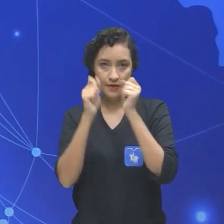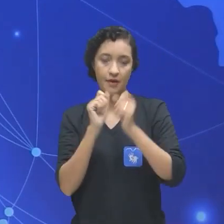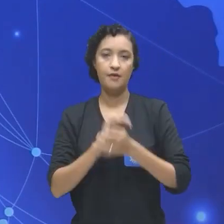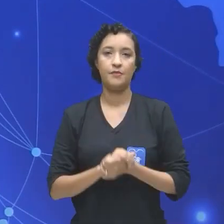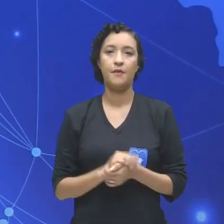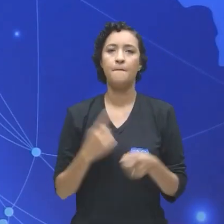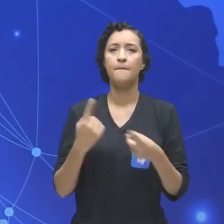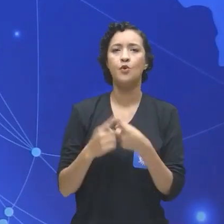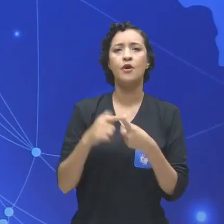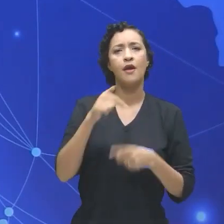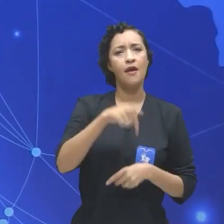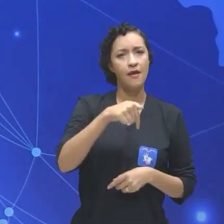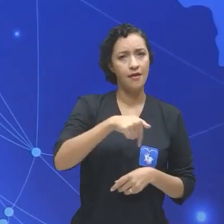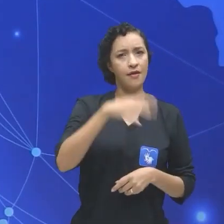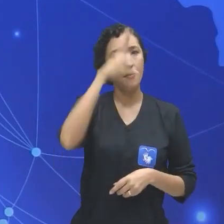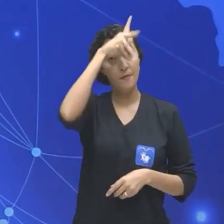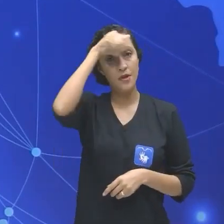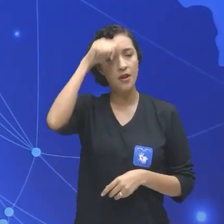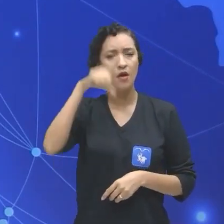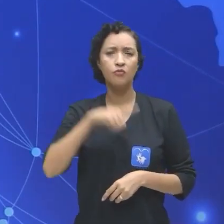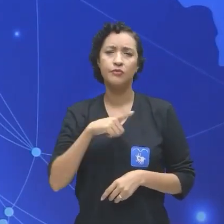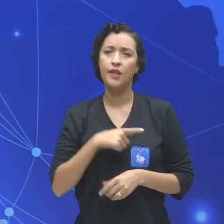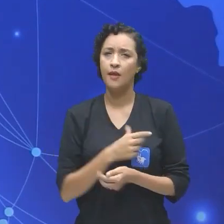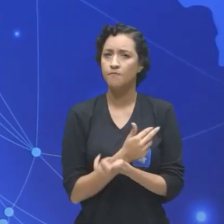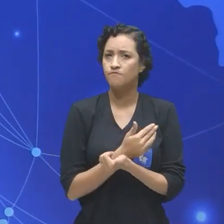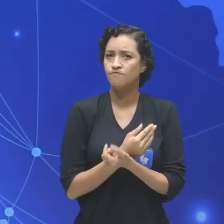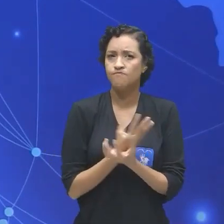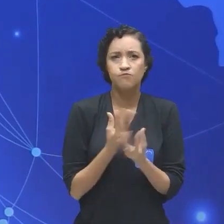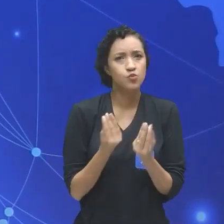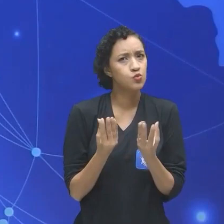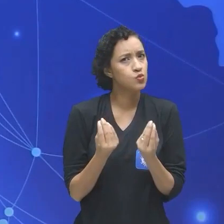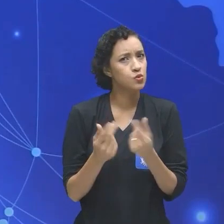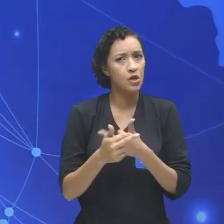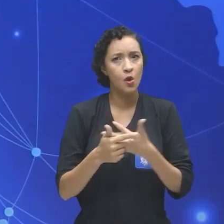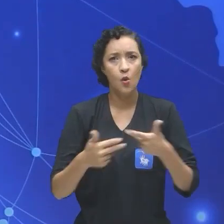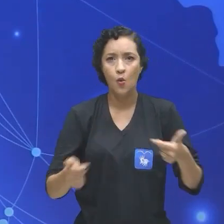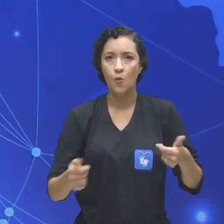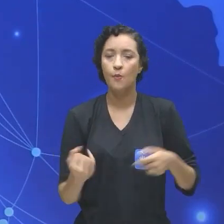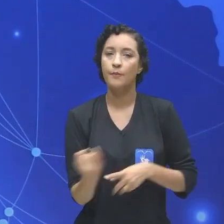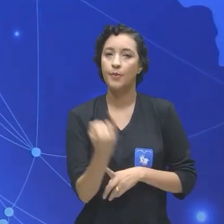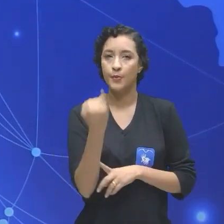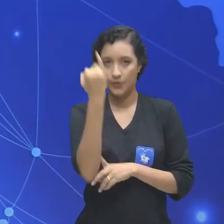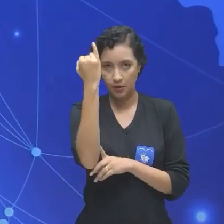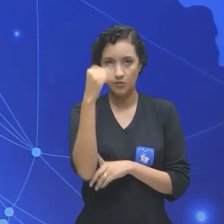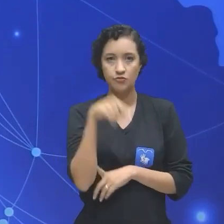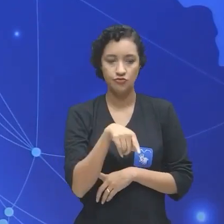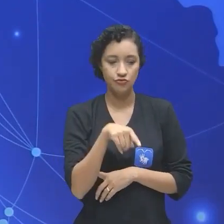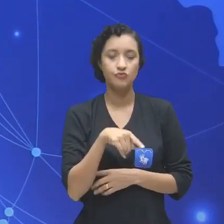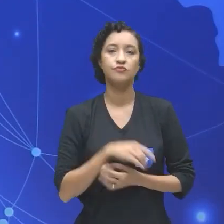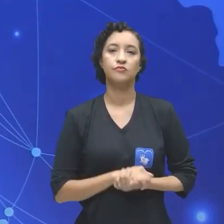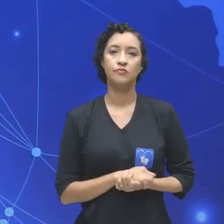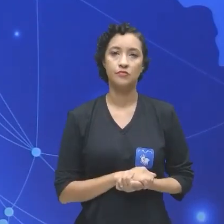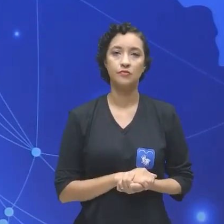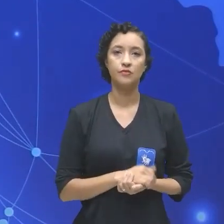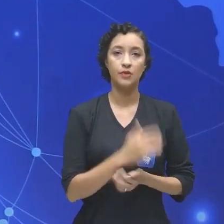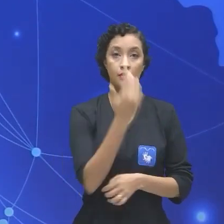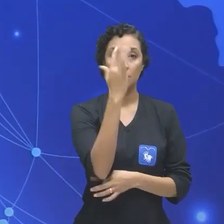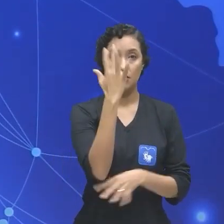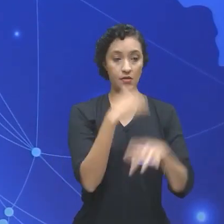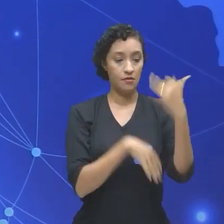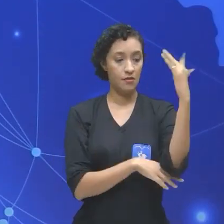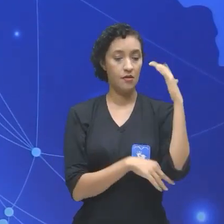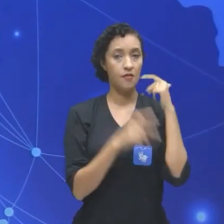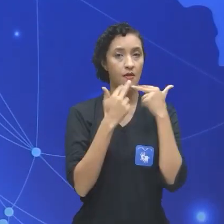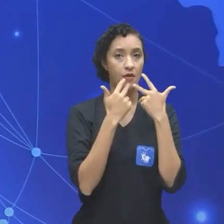de matéria-prima. Lembra que a gente aprendeu que era matéria-prima, que é o primeiro produto que é extraído lá da natureza, que é tirado da